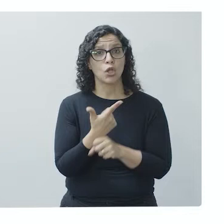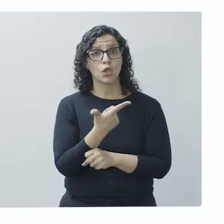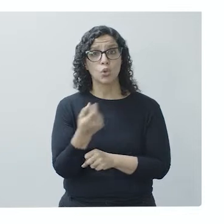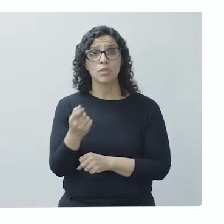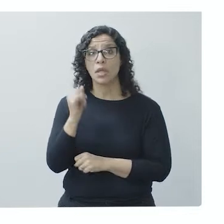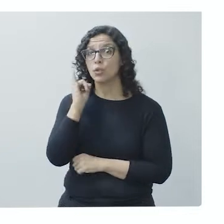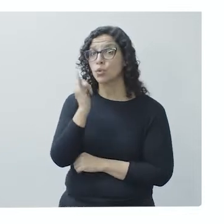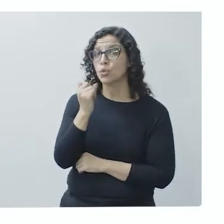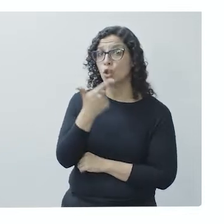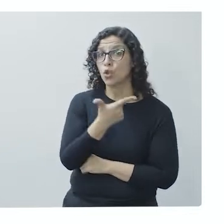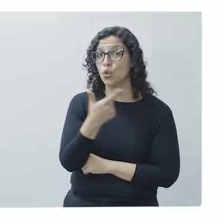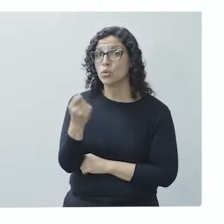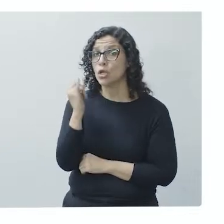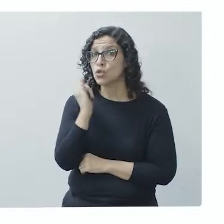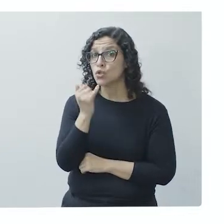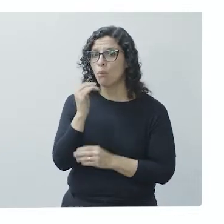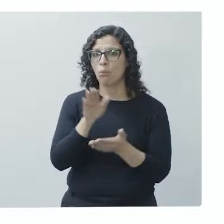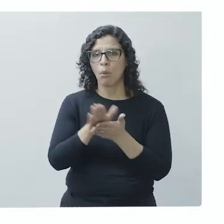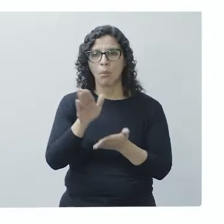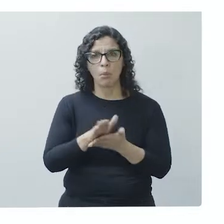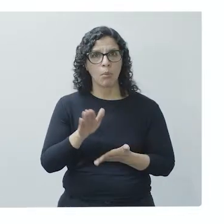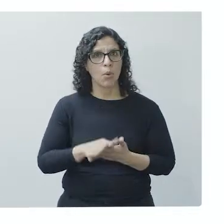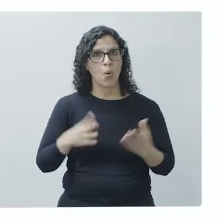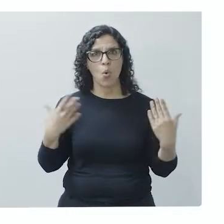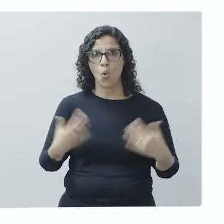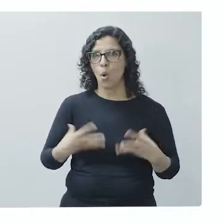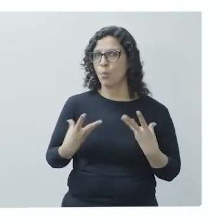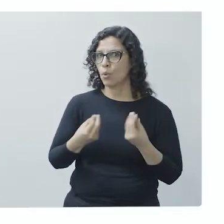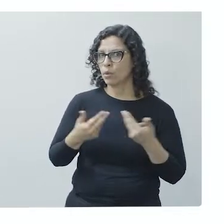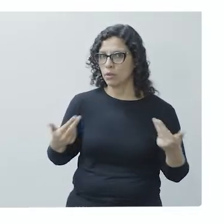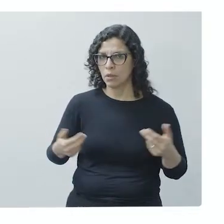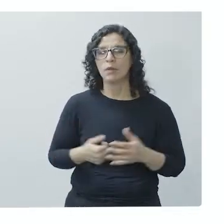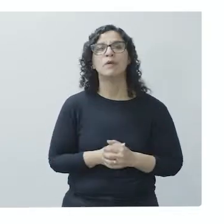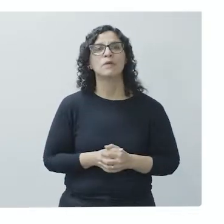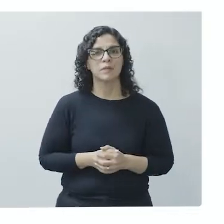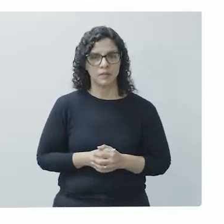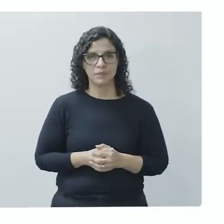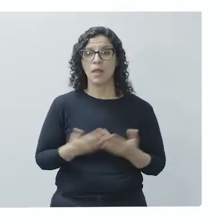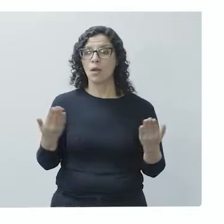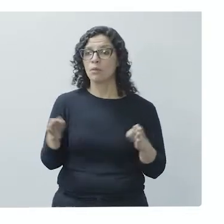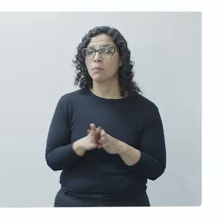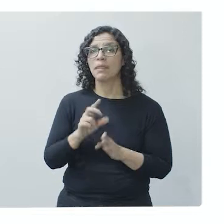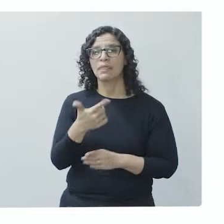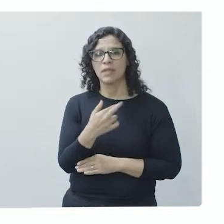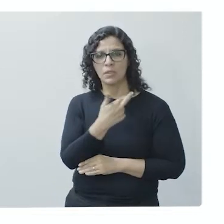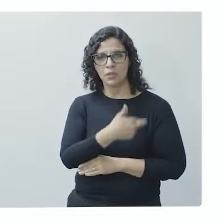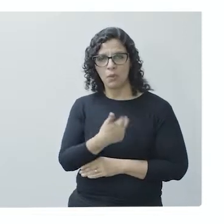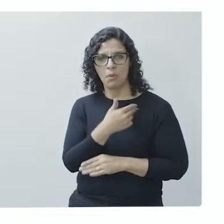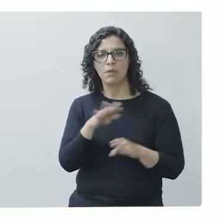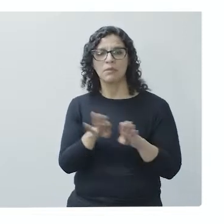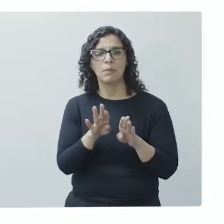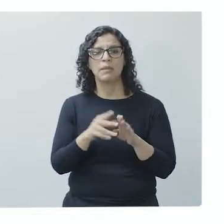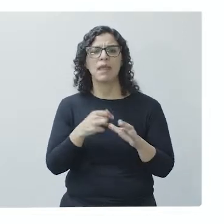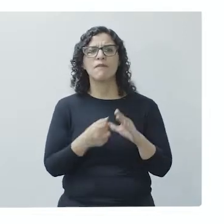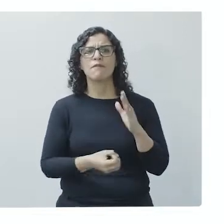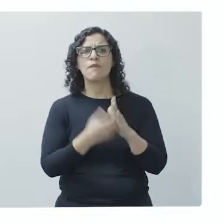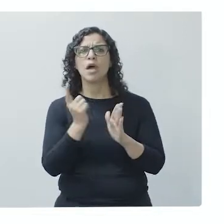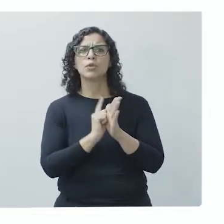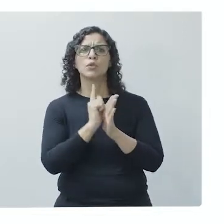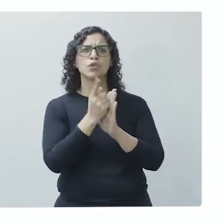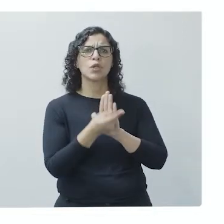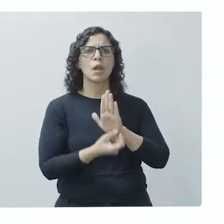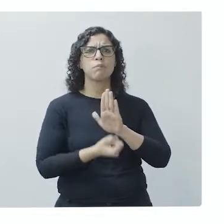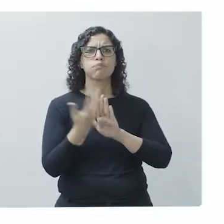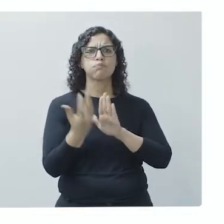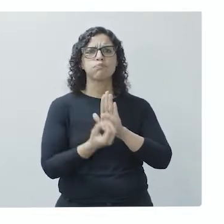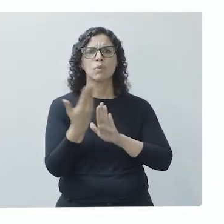contos. Gente, 200 contos são muitos contos, certo? 10 romances e demais